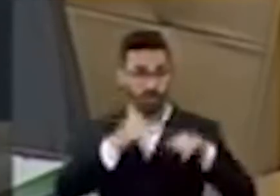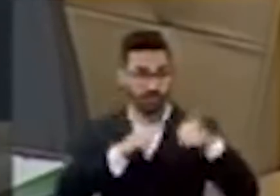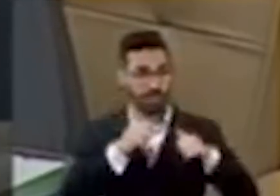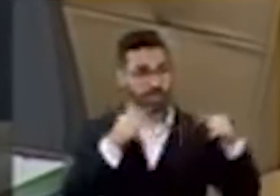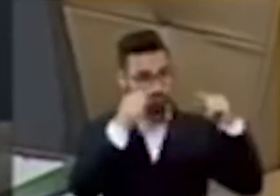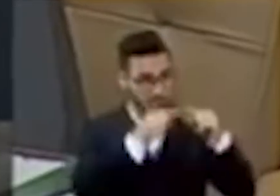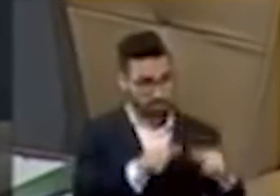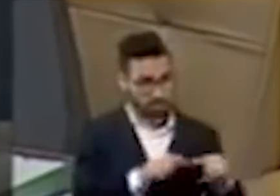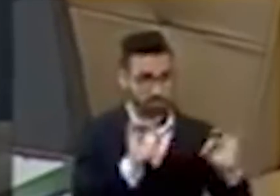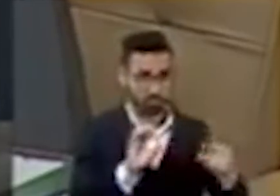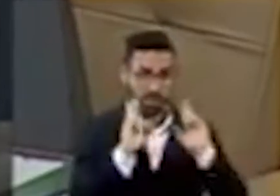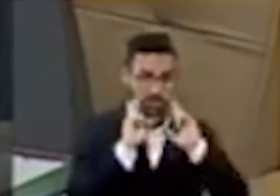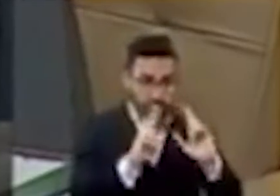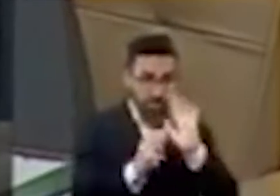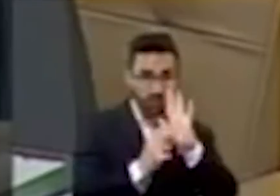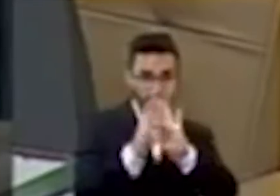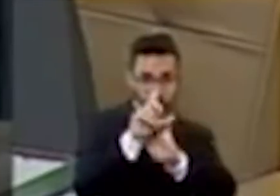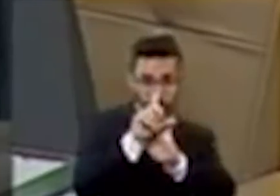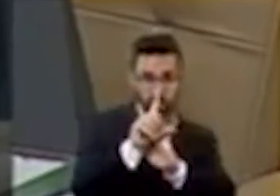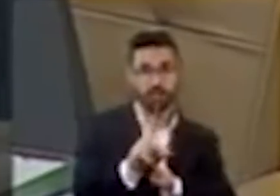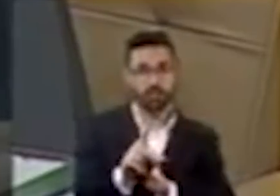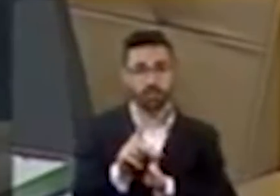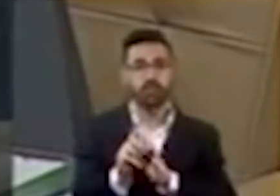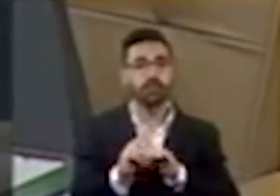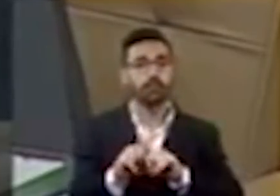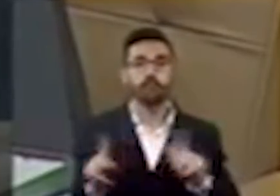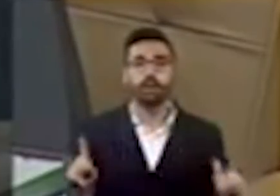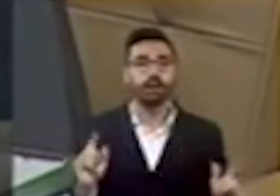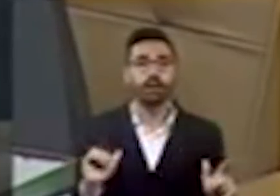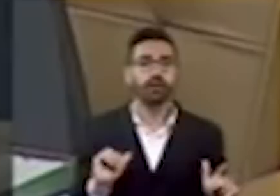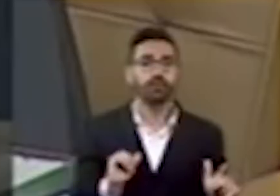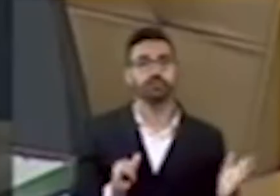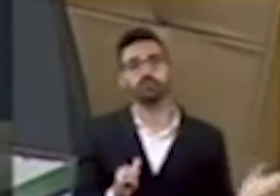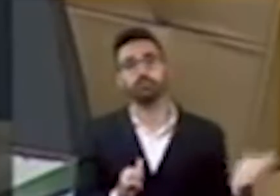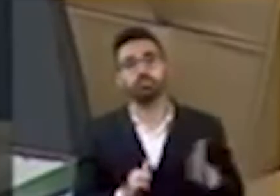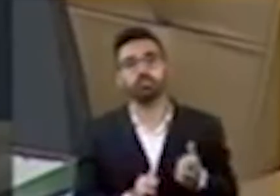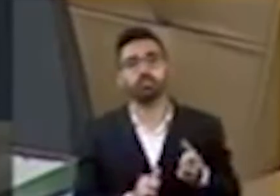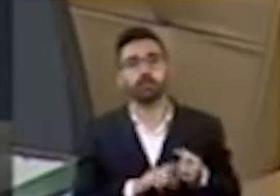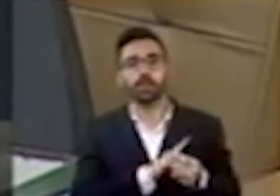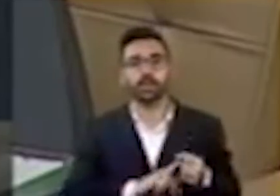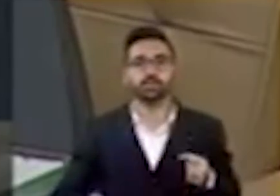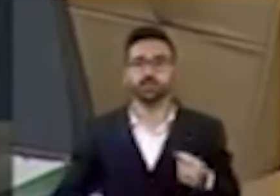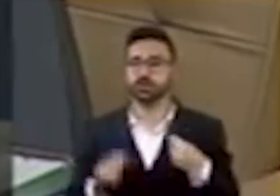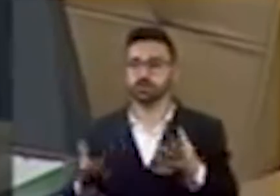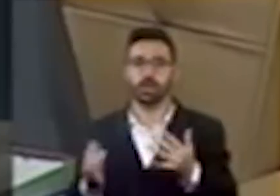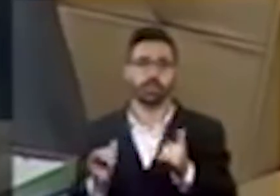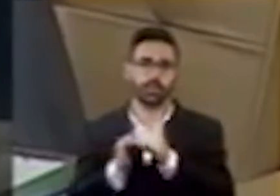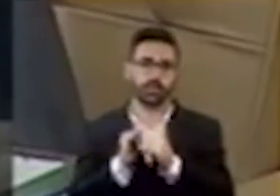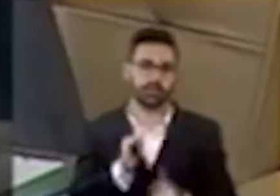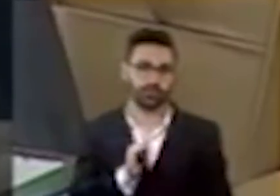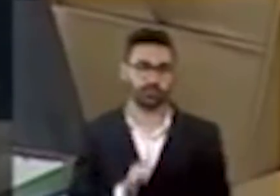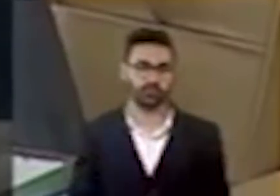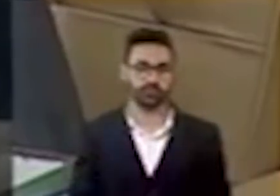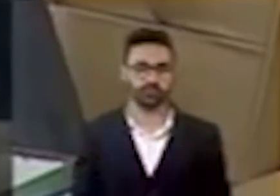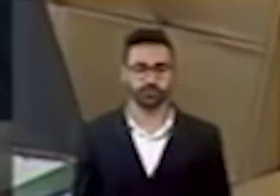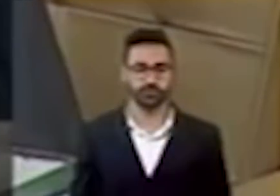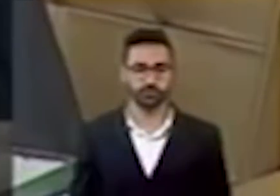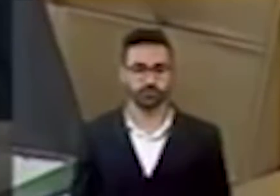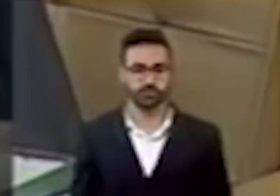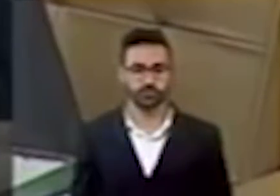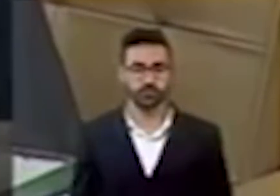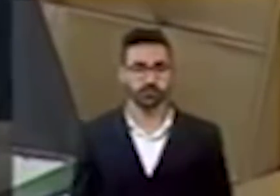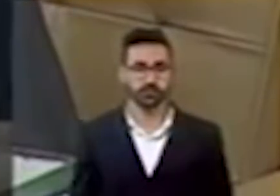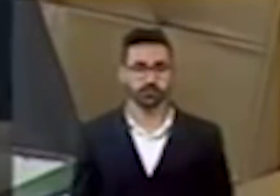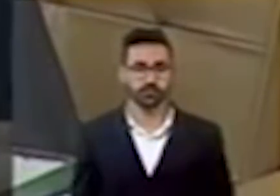no mesmo poder e pessoa que julga a prerrogativa de conceder perdão. Fecho aspas. Em sua